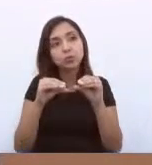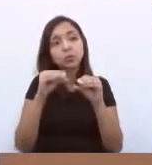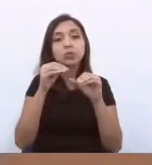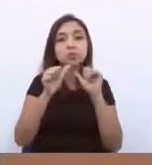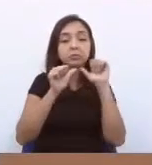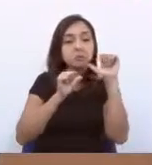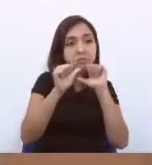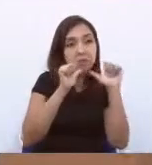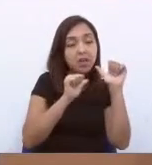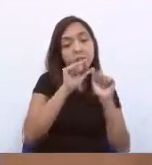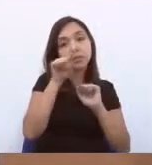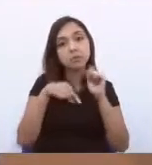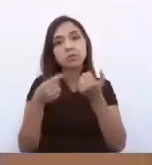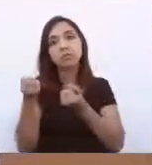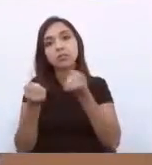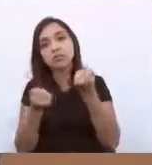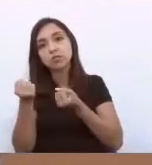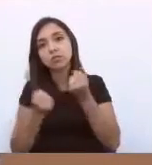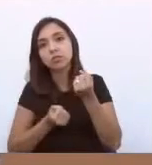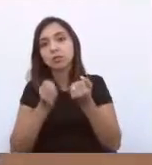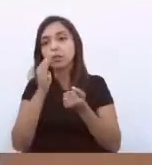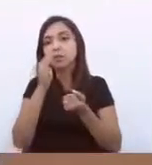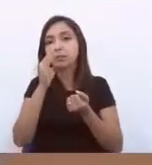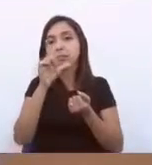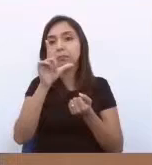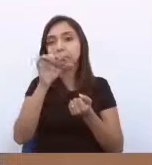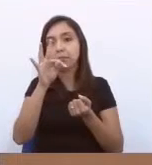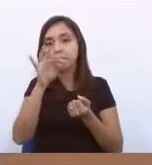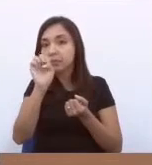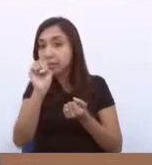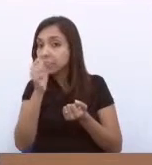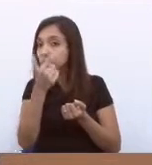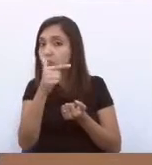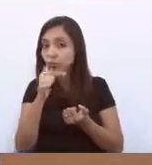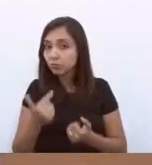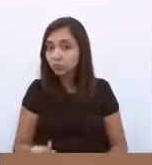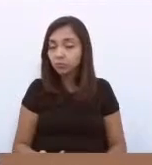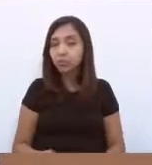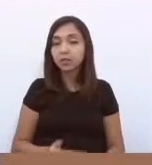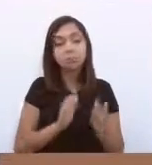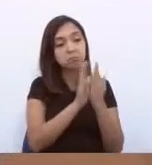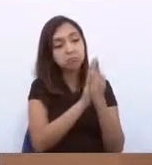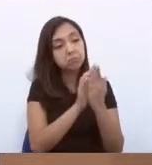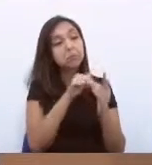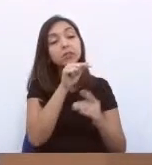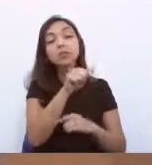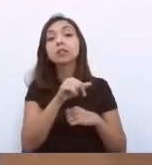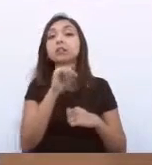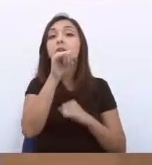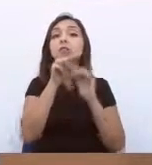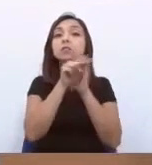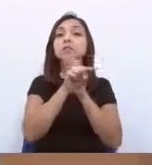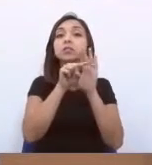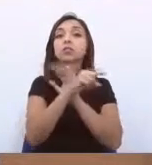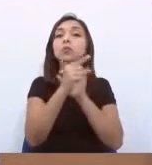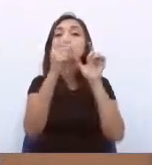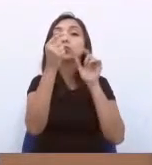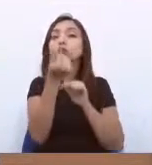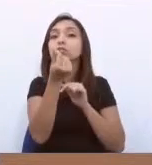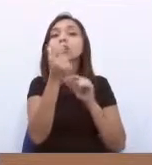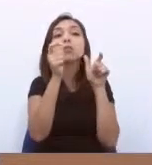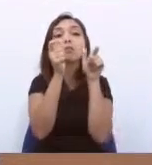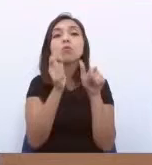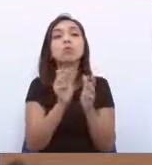aí e não tem a blitz. É esse tipo de situação. Quando a gente questiona é onde está sendo